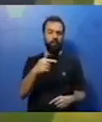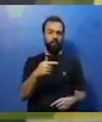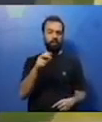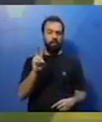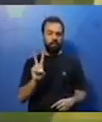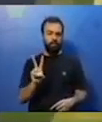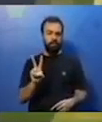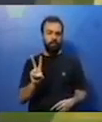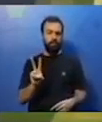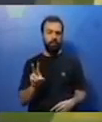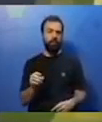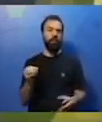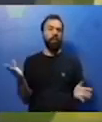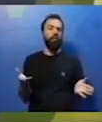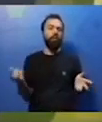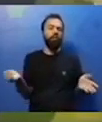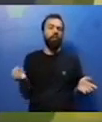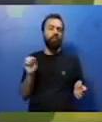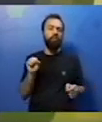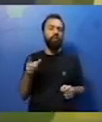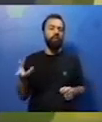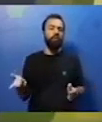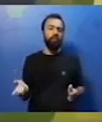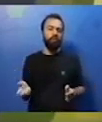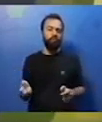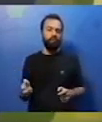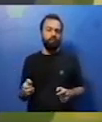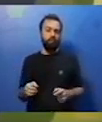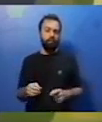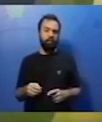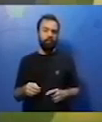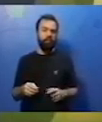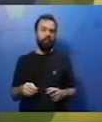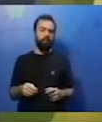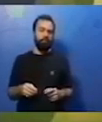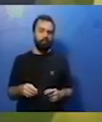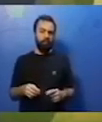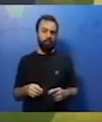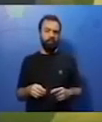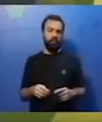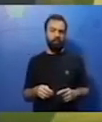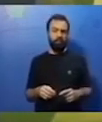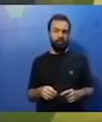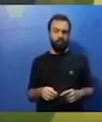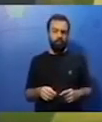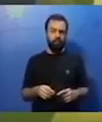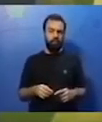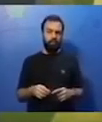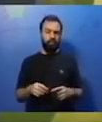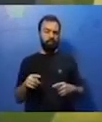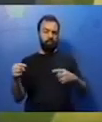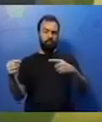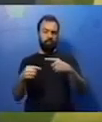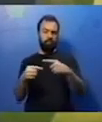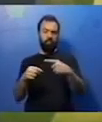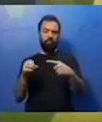72. O que eu faço agora? Tenho o numerador, quero o